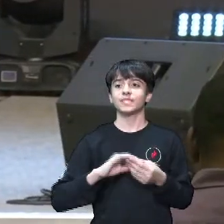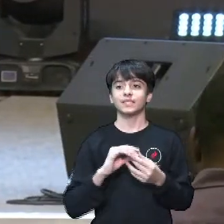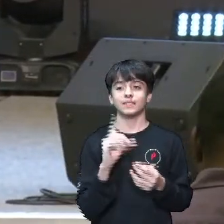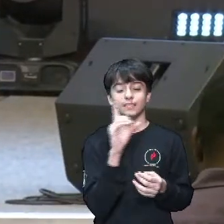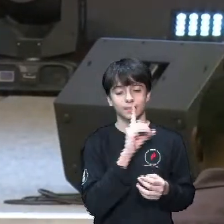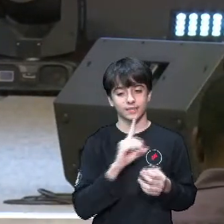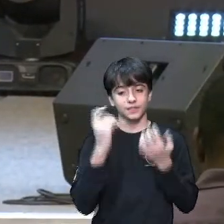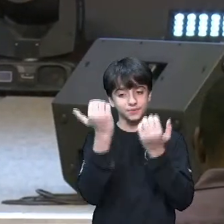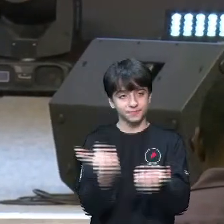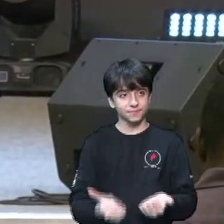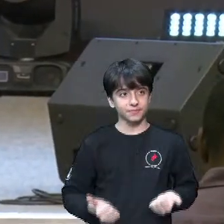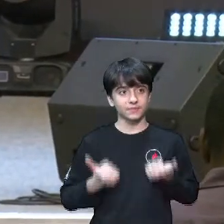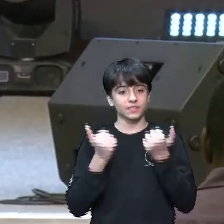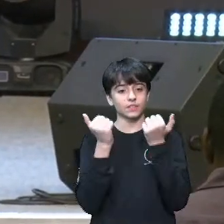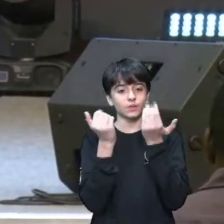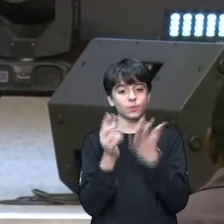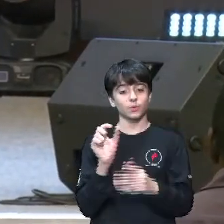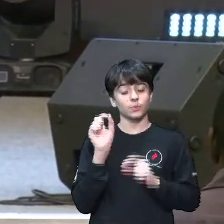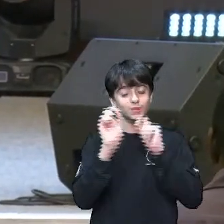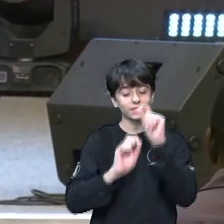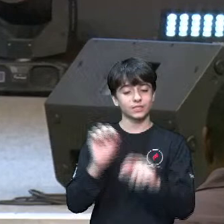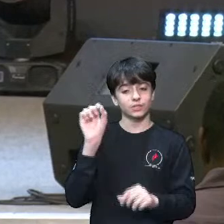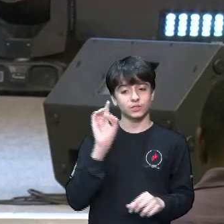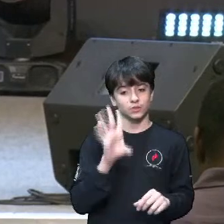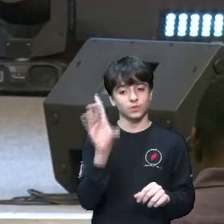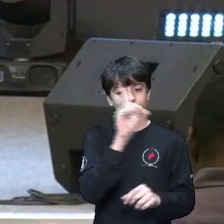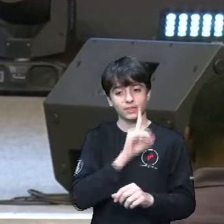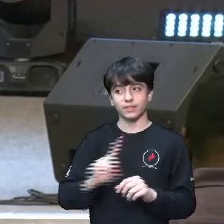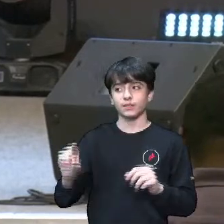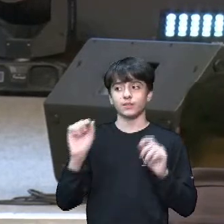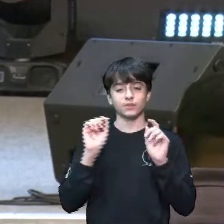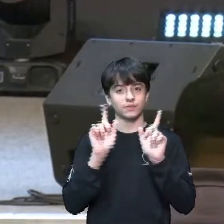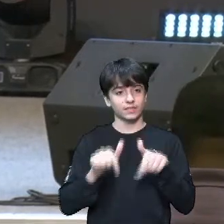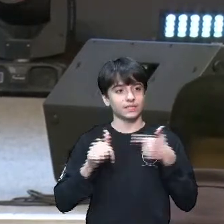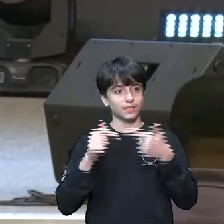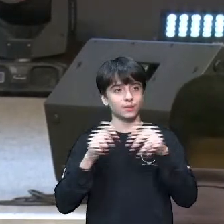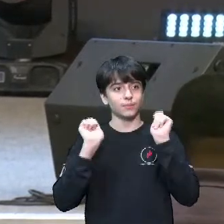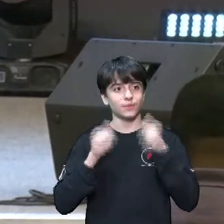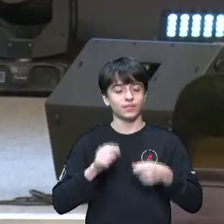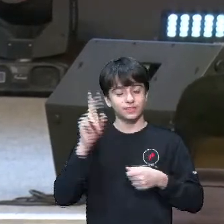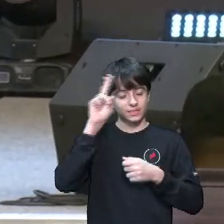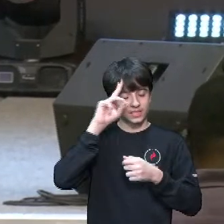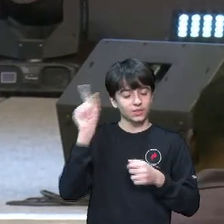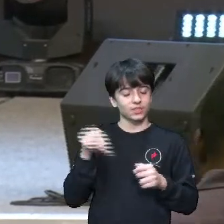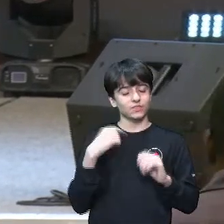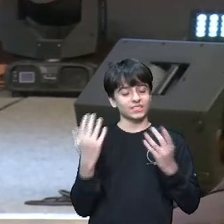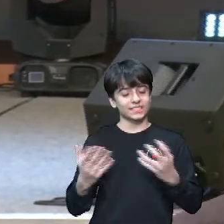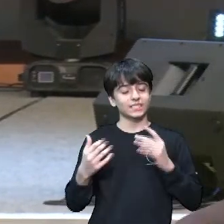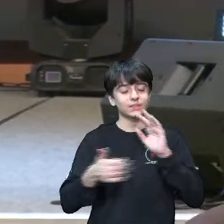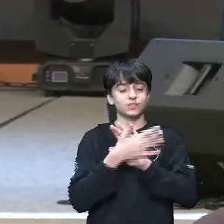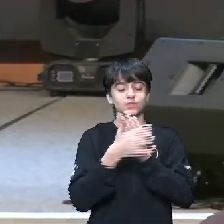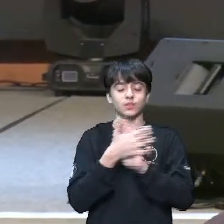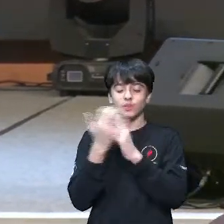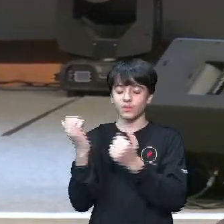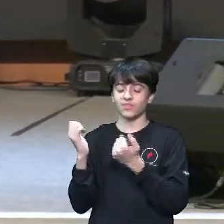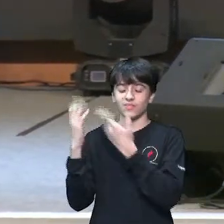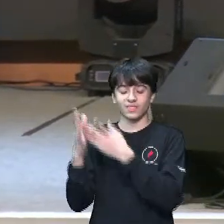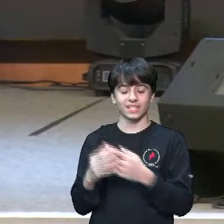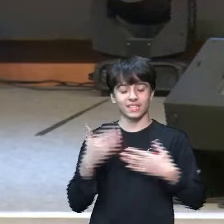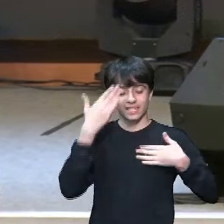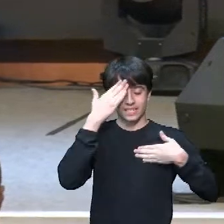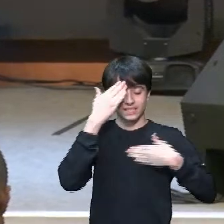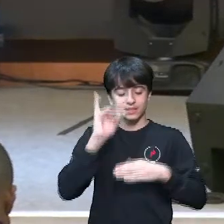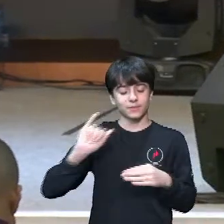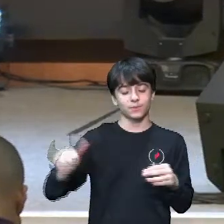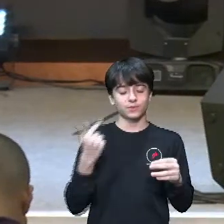que só Ele pode fazer. Senhor, nós queremos te louvar e te agradecer pela oportunidade de